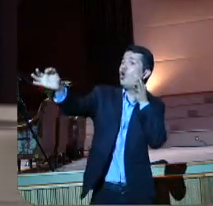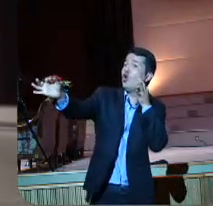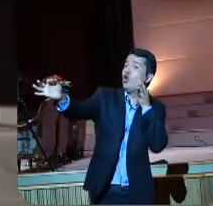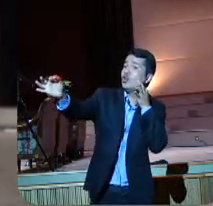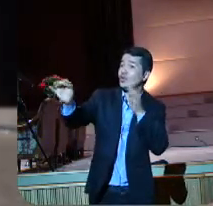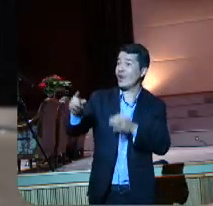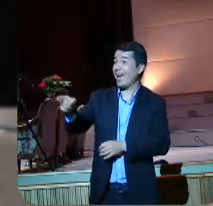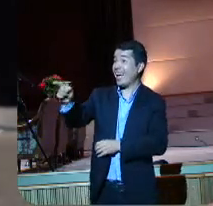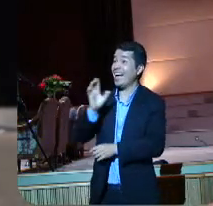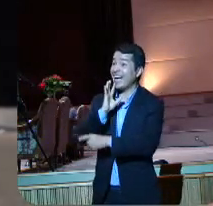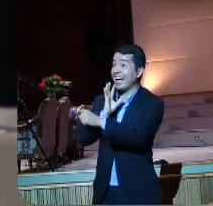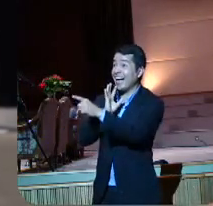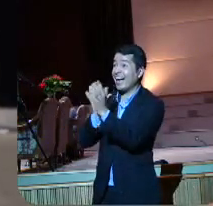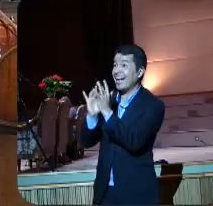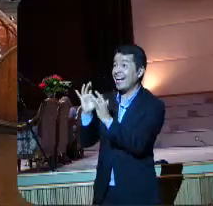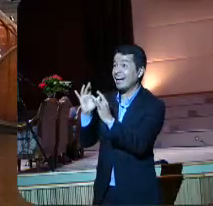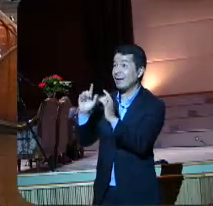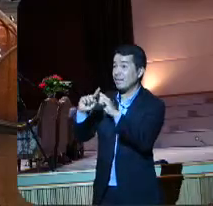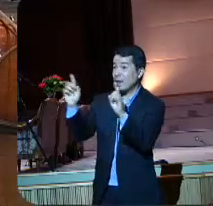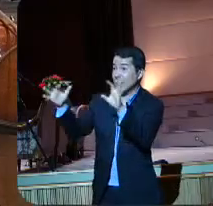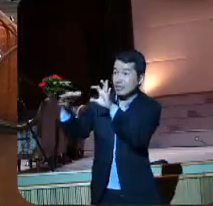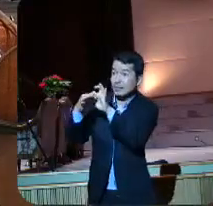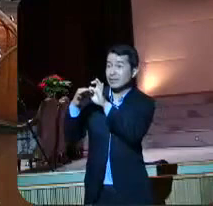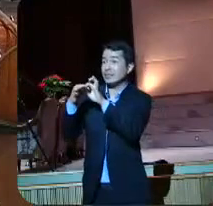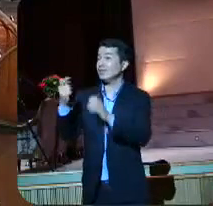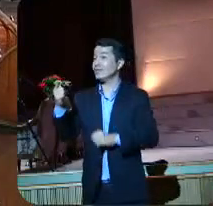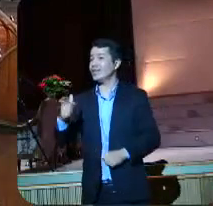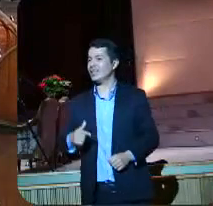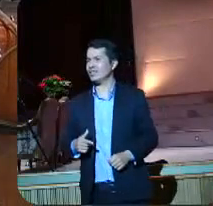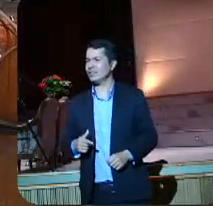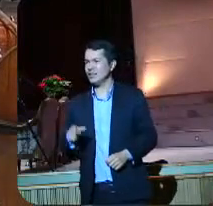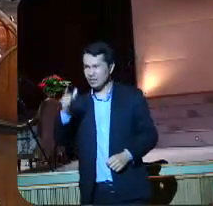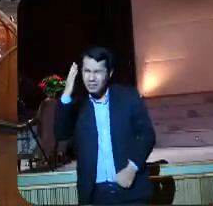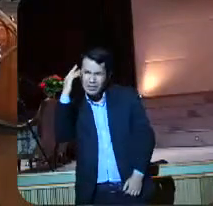vai morrer na cidade de Roma crucificado.